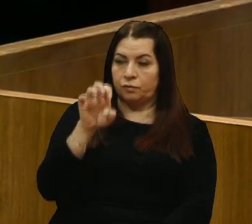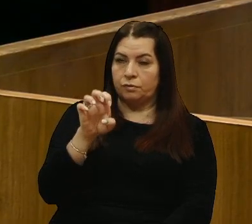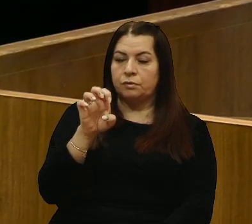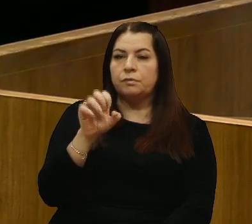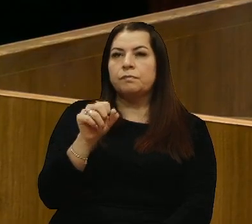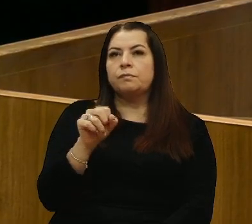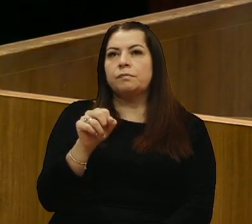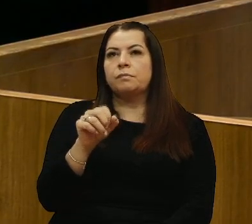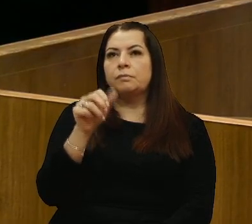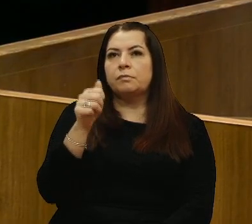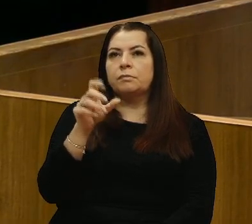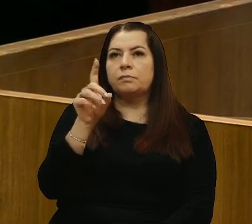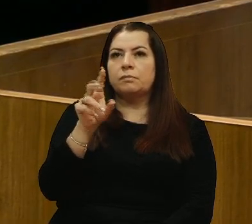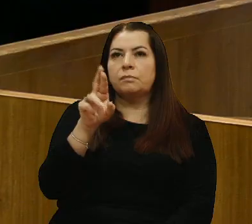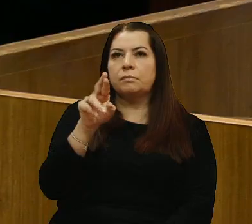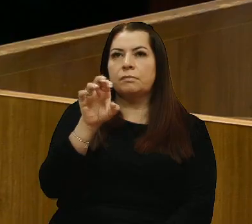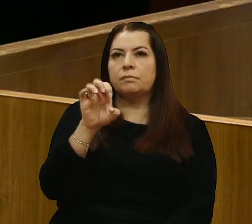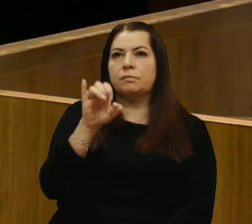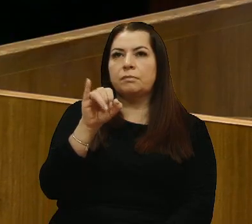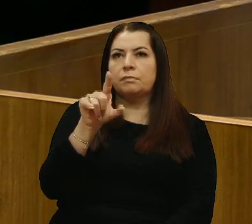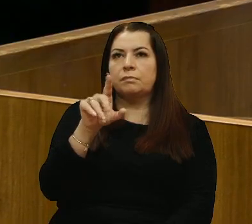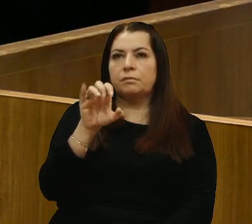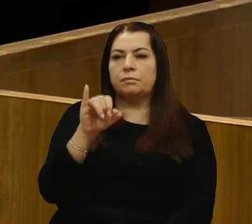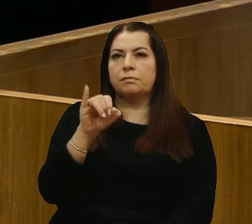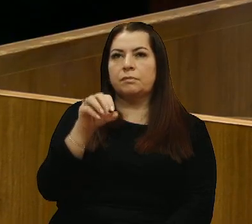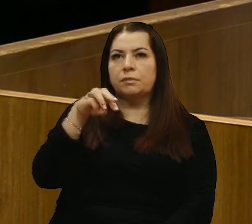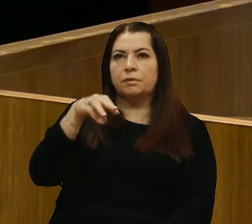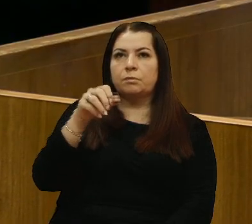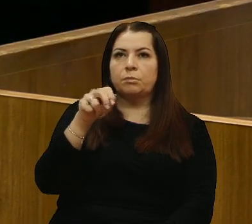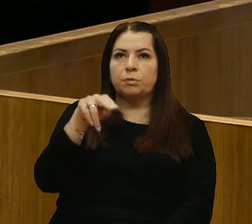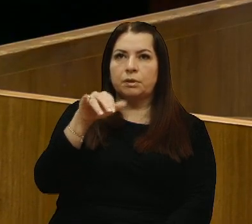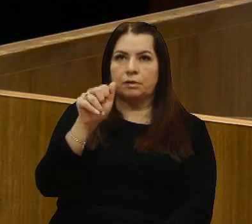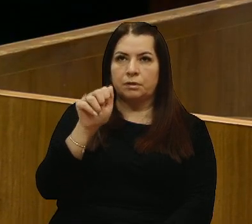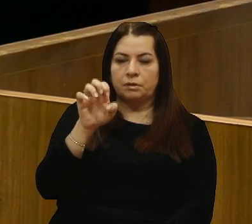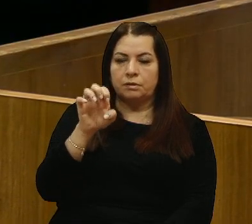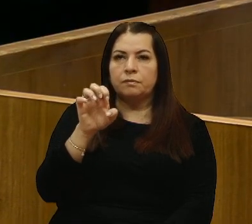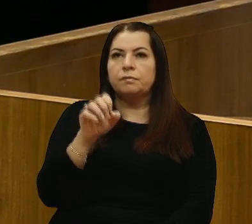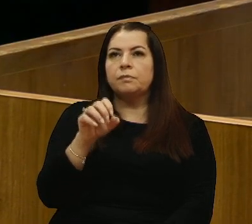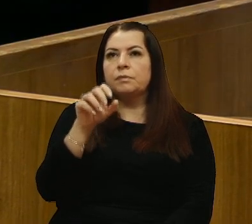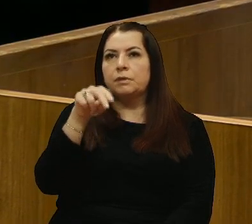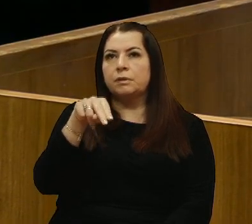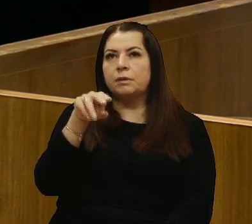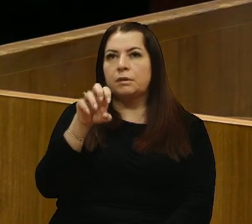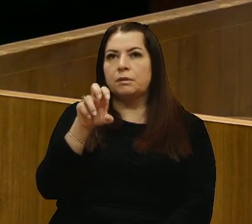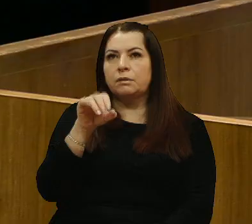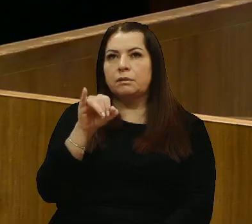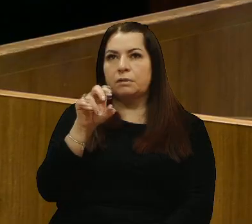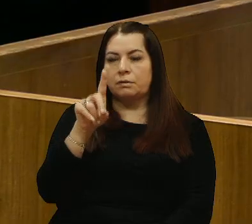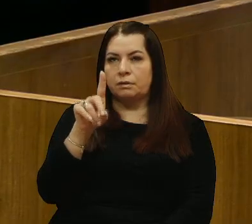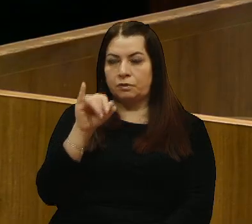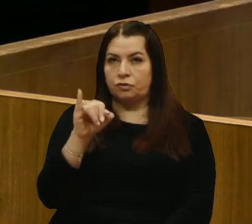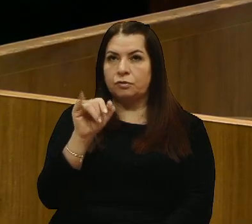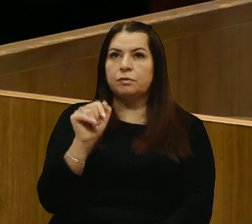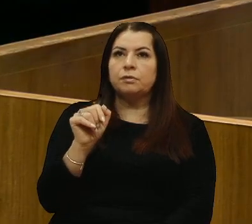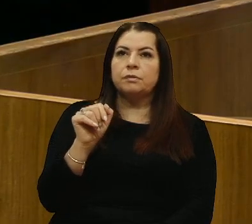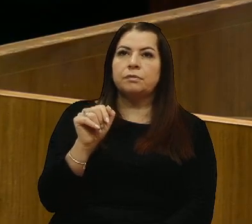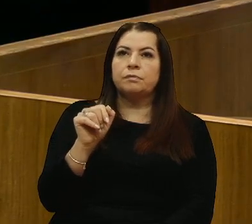Siqueira, Adriele Sena, Maiane Silva de Souza, Neide Laura